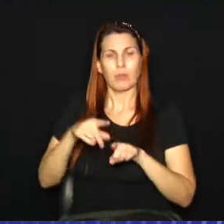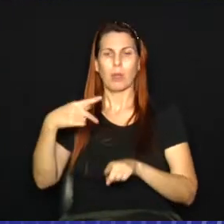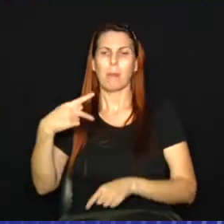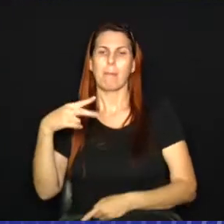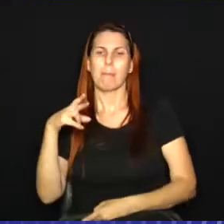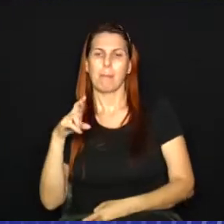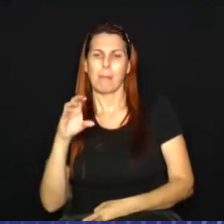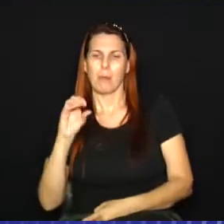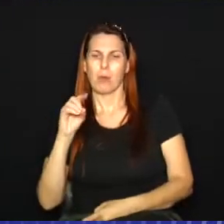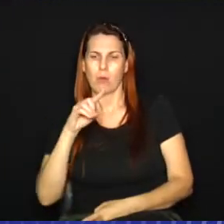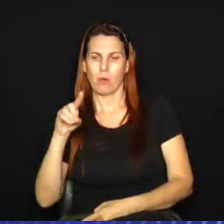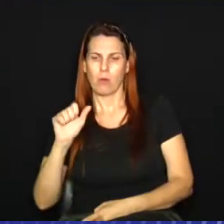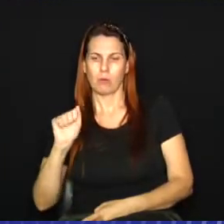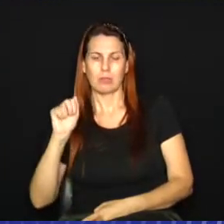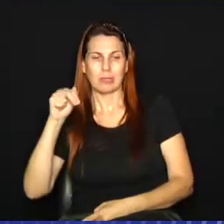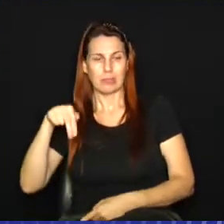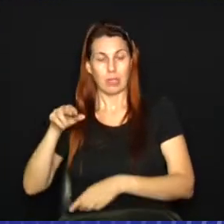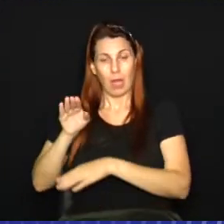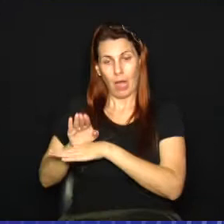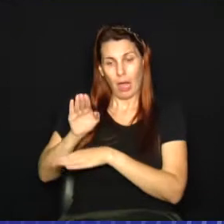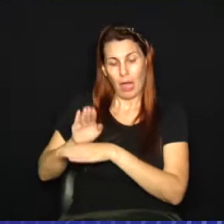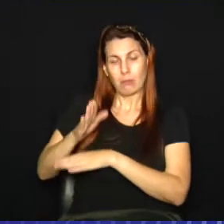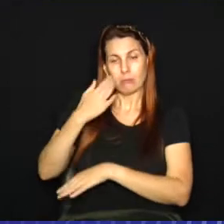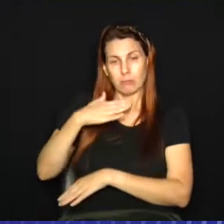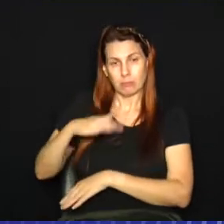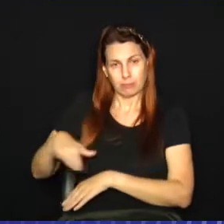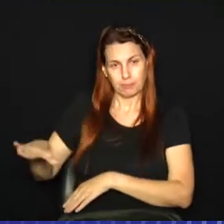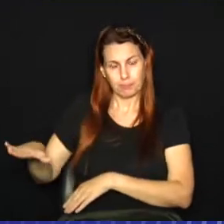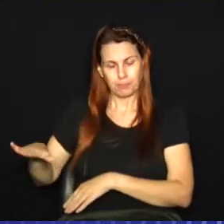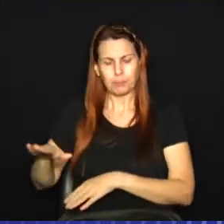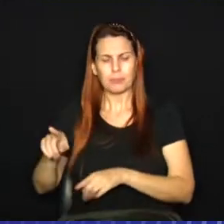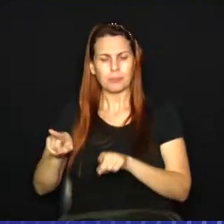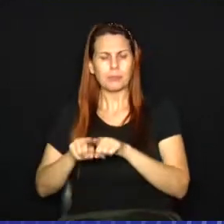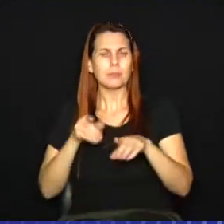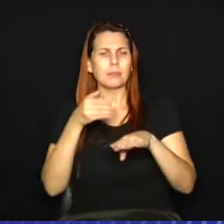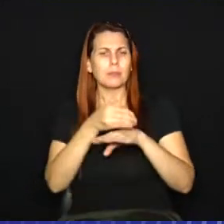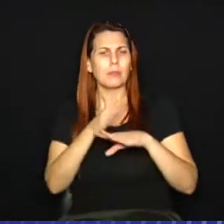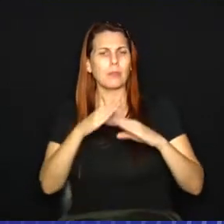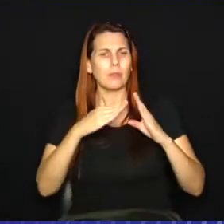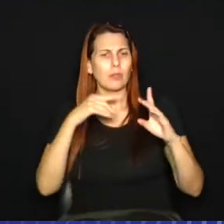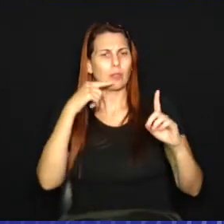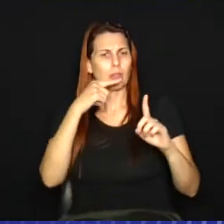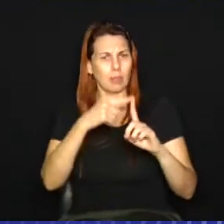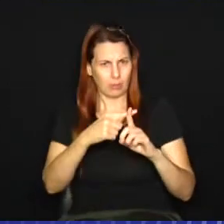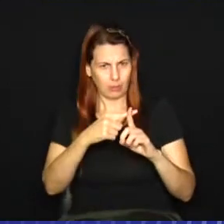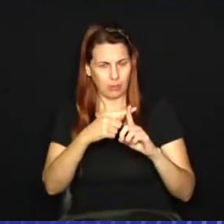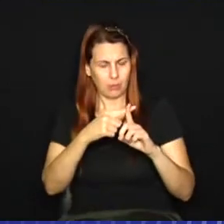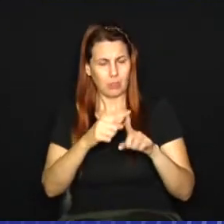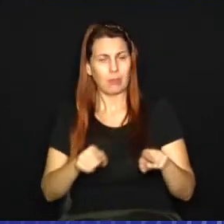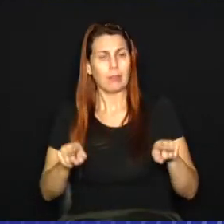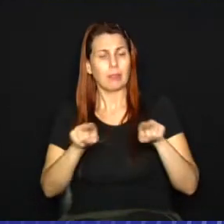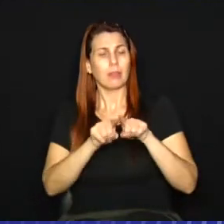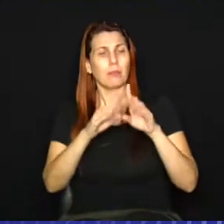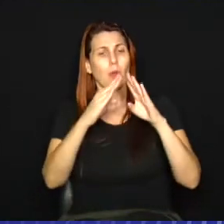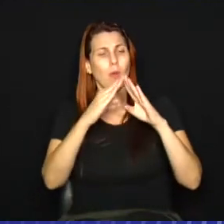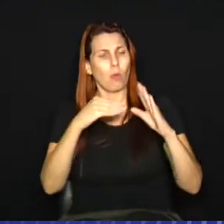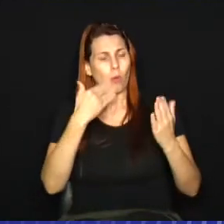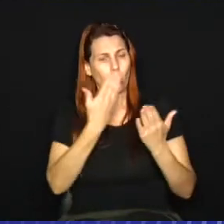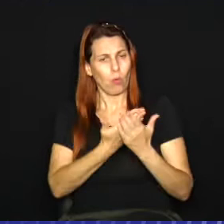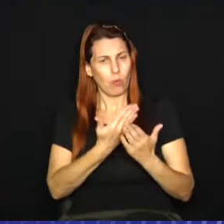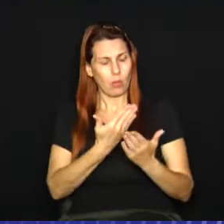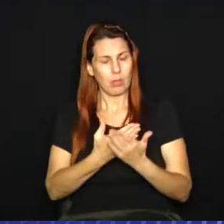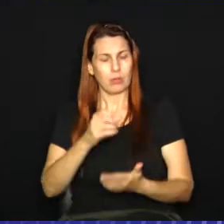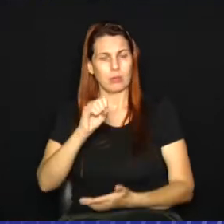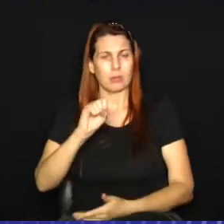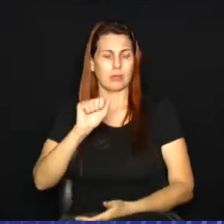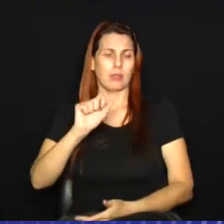Menor, além de participar das atividades da paróquia e do Colégio Salesiano São José. No